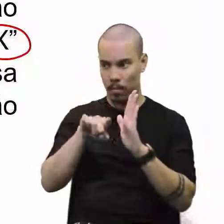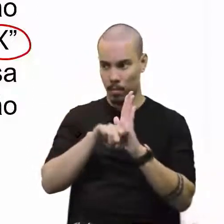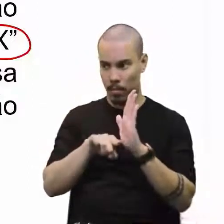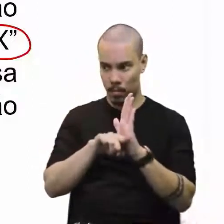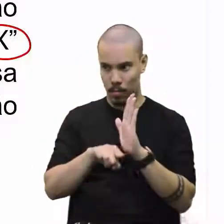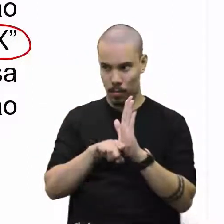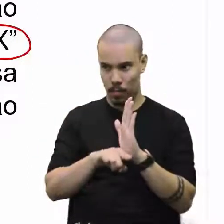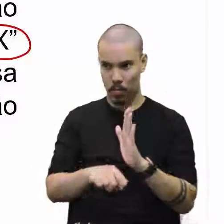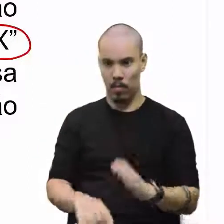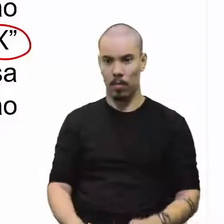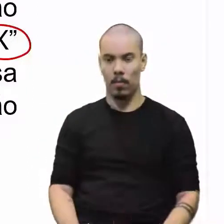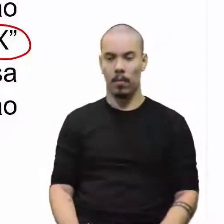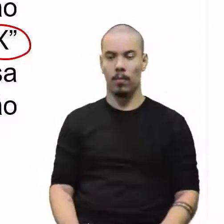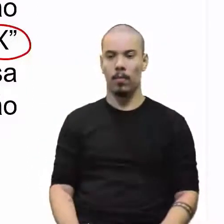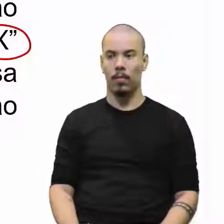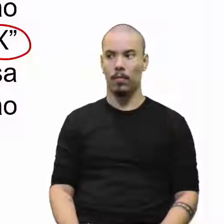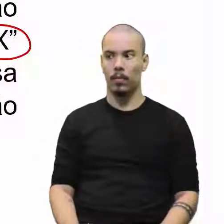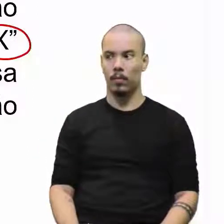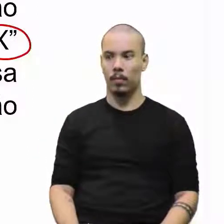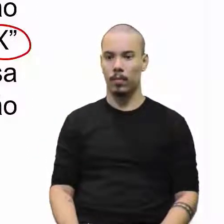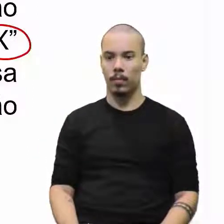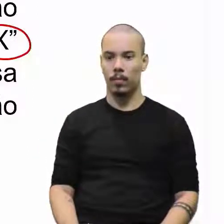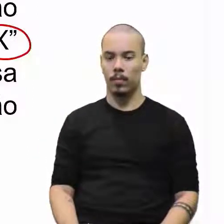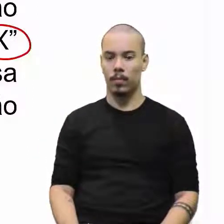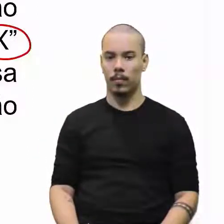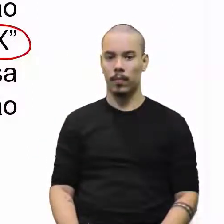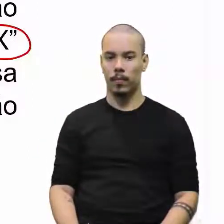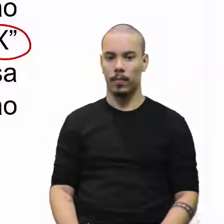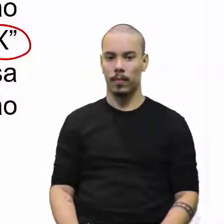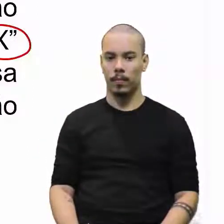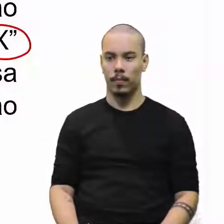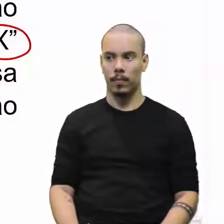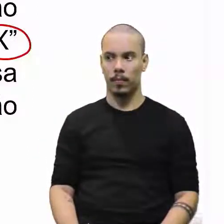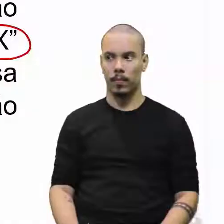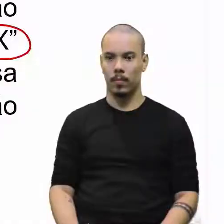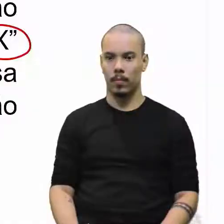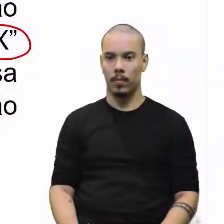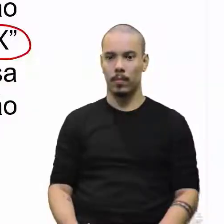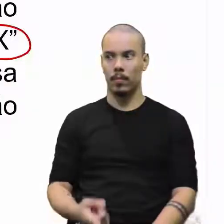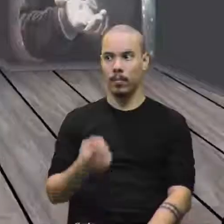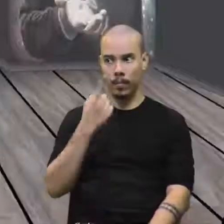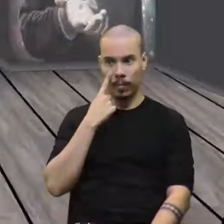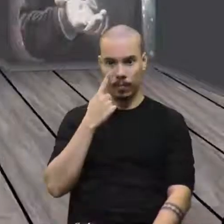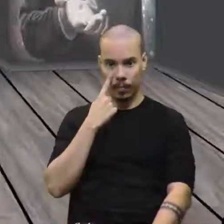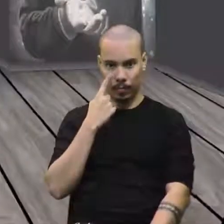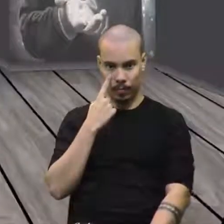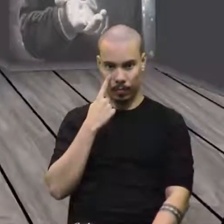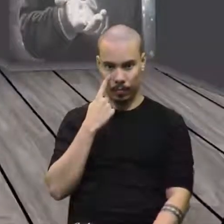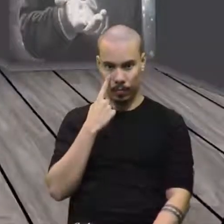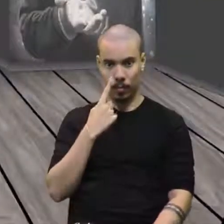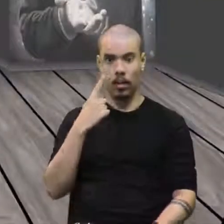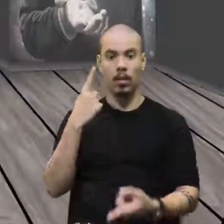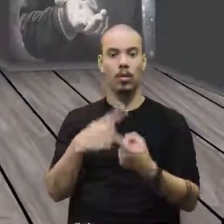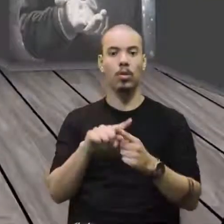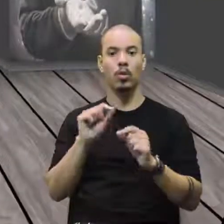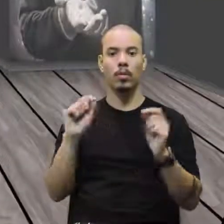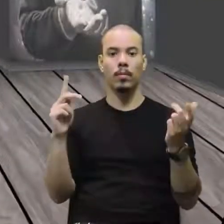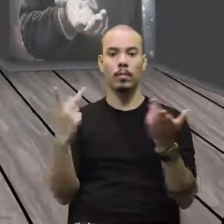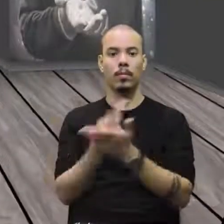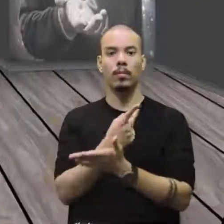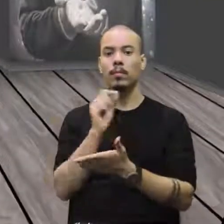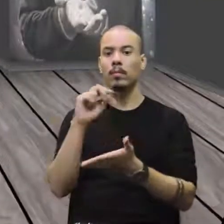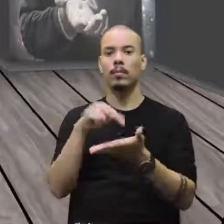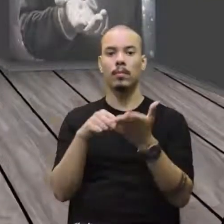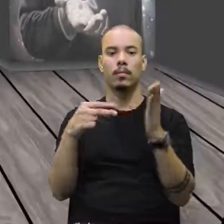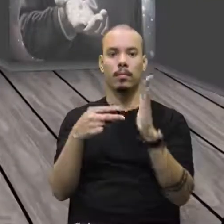Mike. Só dar uma olhadinha aqui. É só segura aqui. Dá uma olhadinha aqui, pessoal. O que acontece? Você pensar, mas o que seria